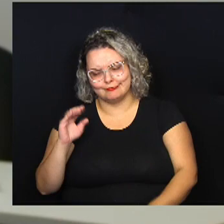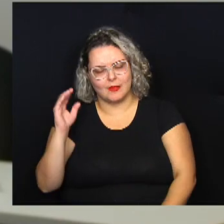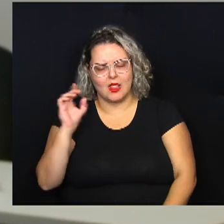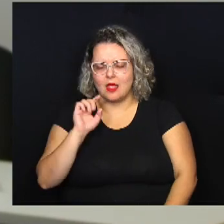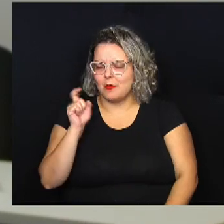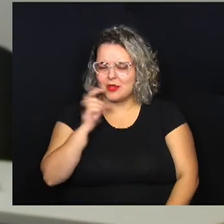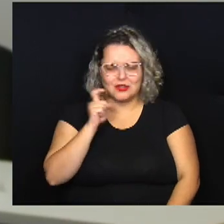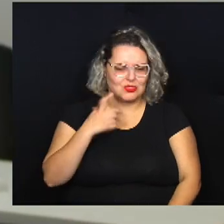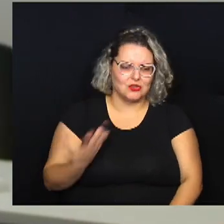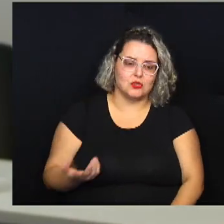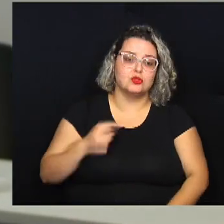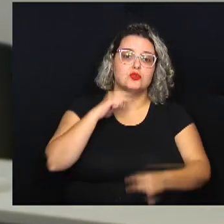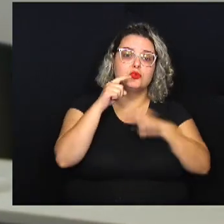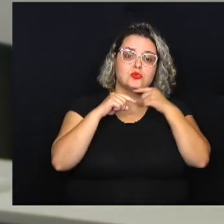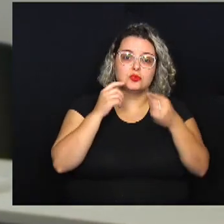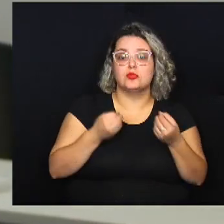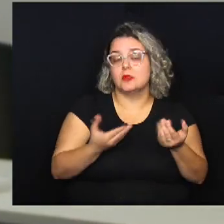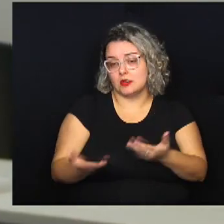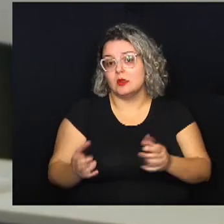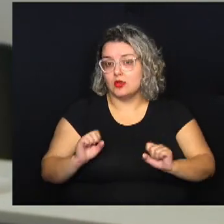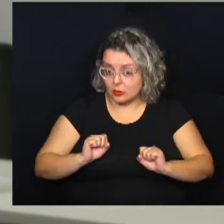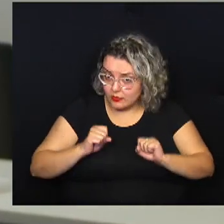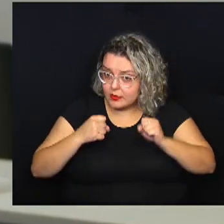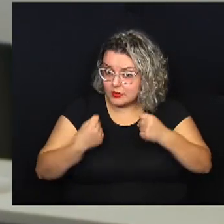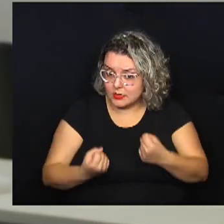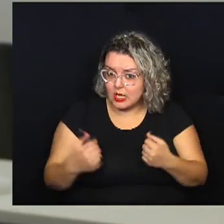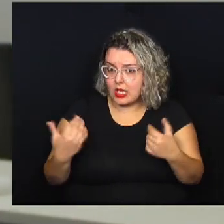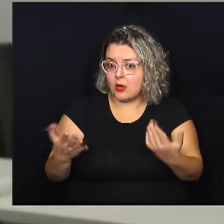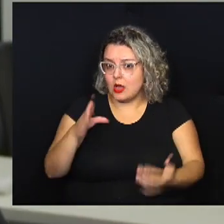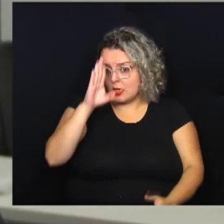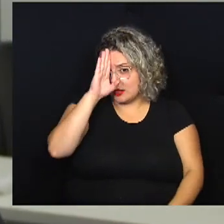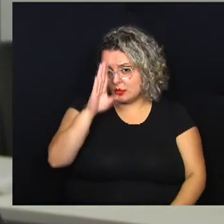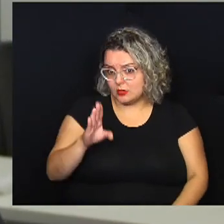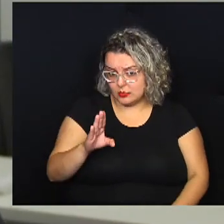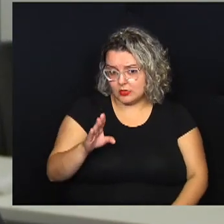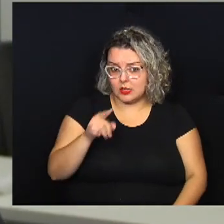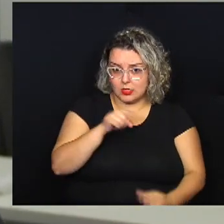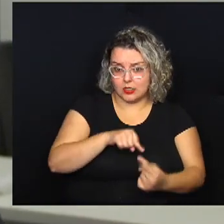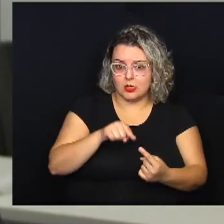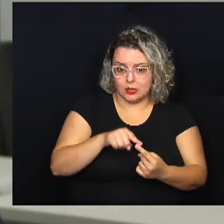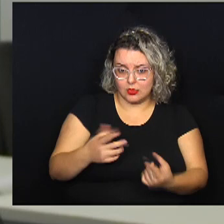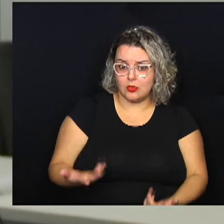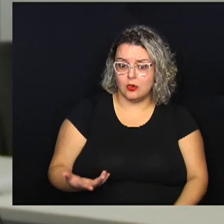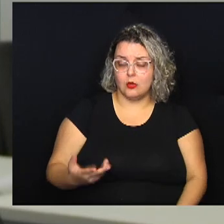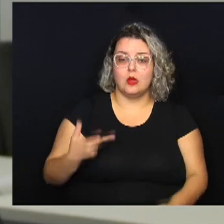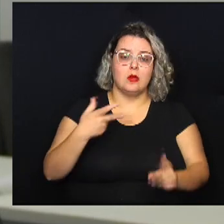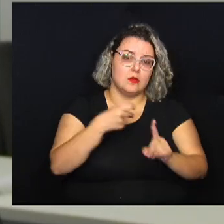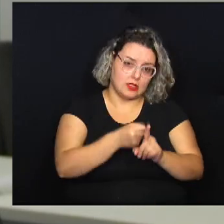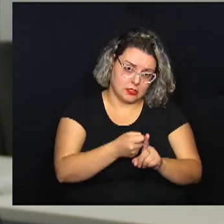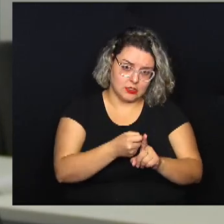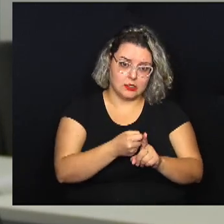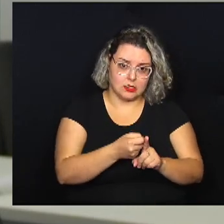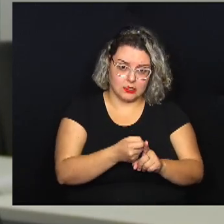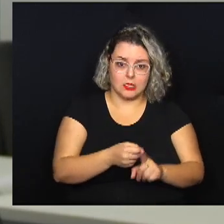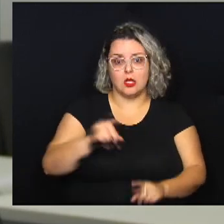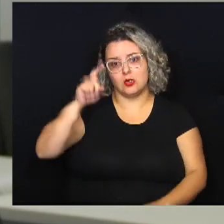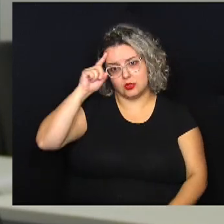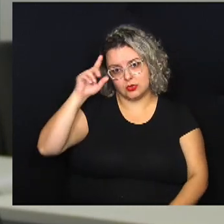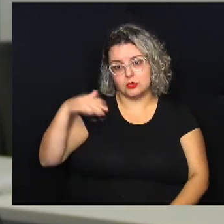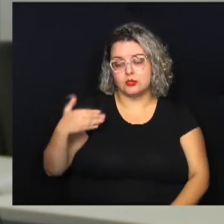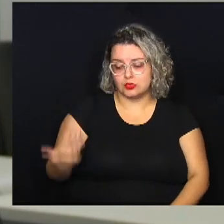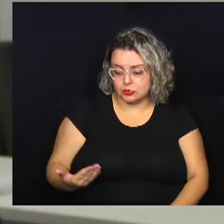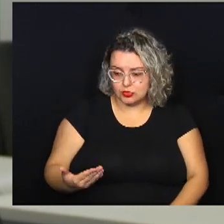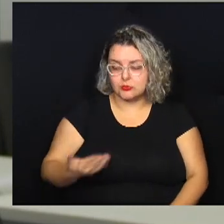população apresenta e reforçar, de fato, quais são os principais objetivos com a vacinação. Tanto as vacinações de rotina aí para as